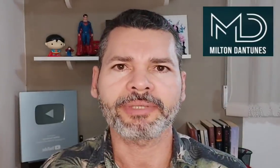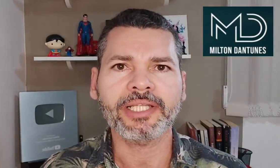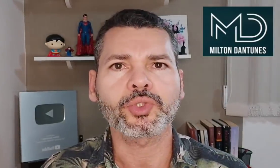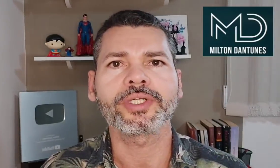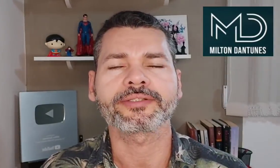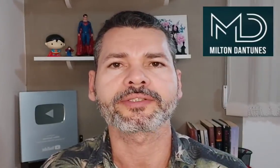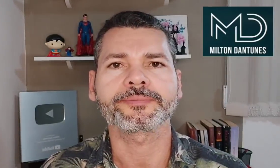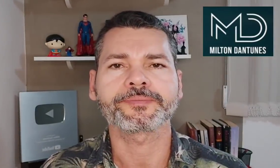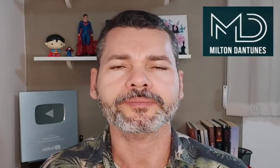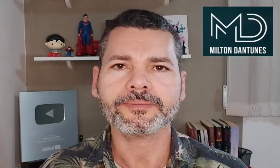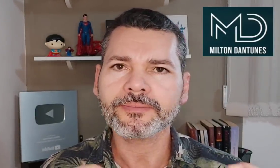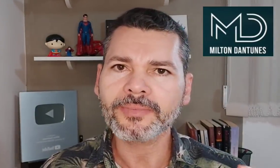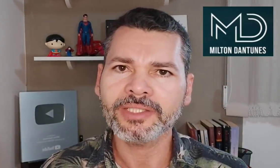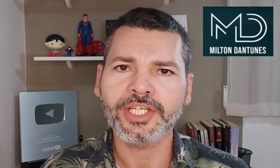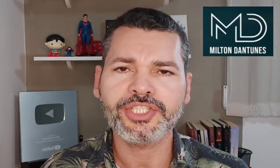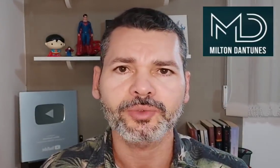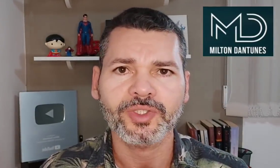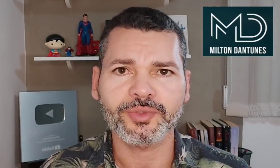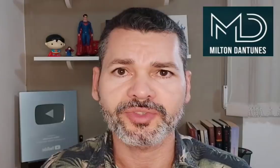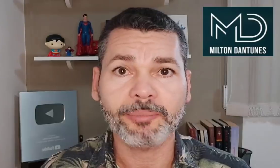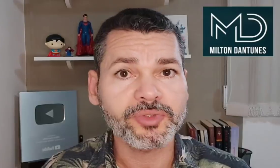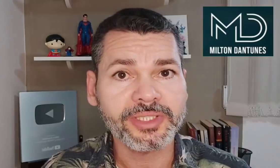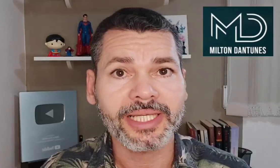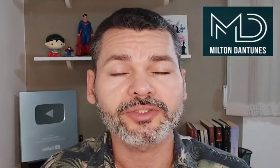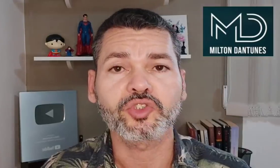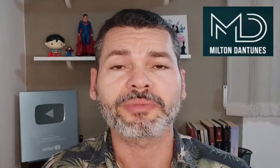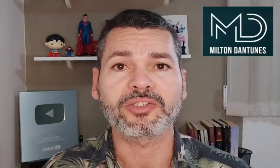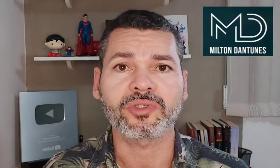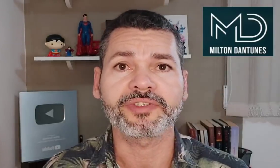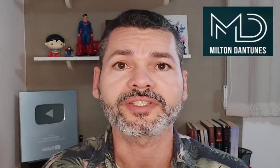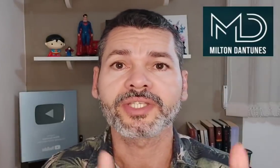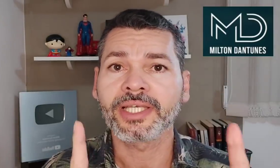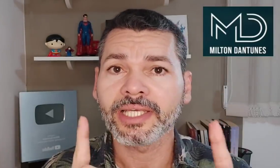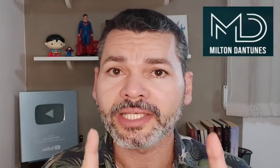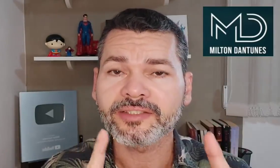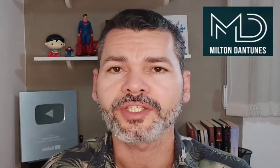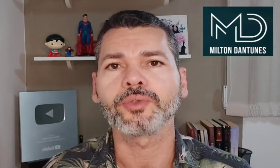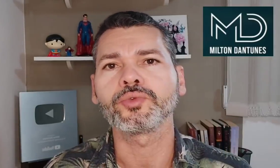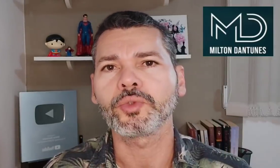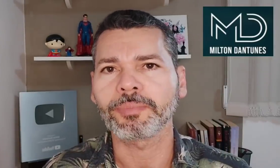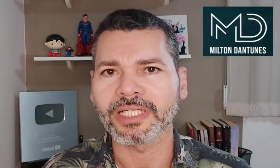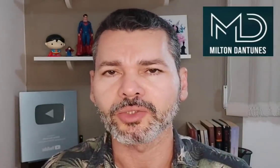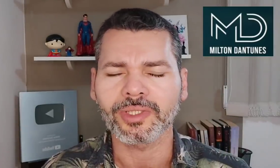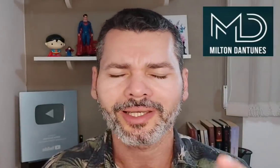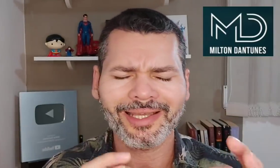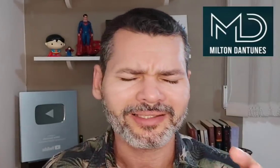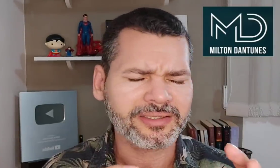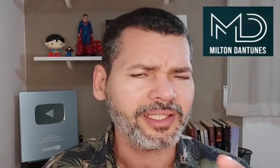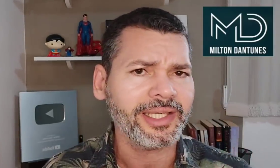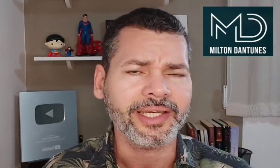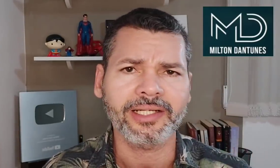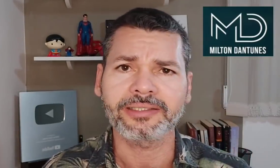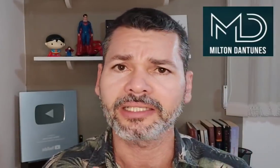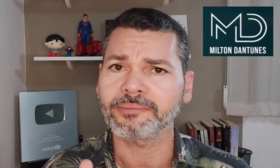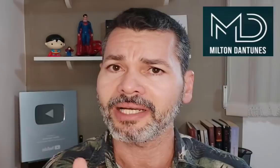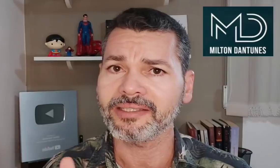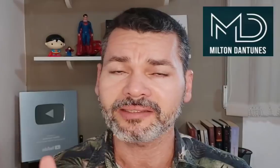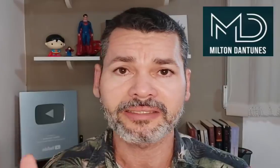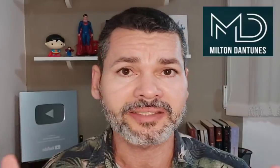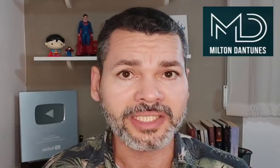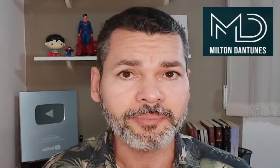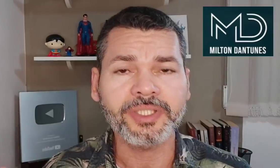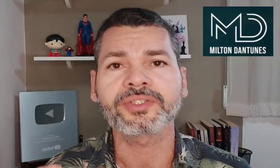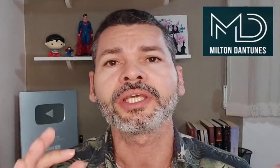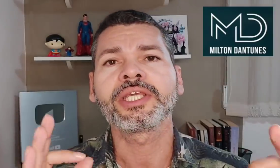os trabalhadores, deixando assim os aposentados, mais uma vez, em segundo plano. Essa é a realidade